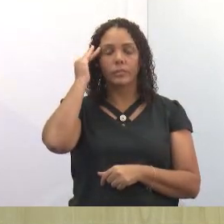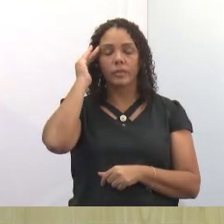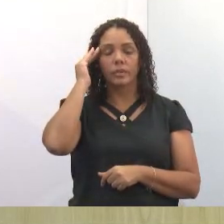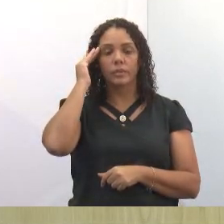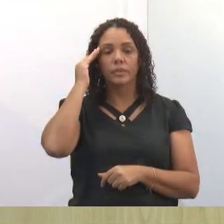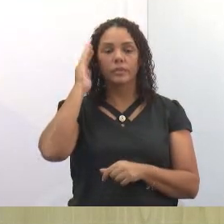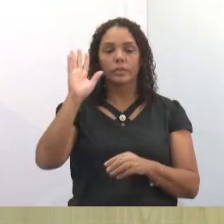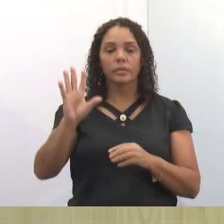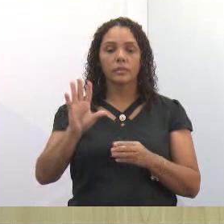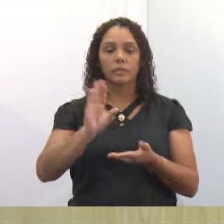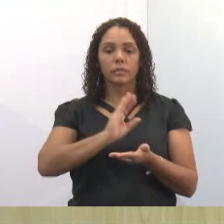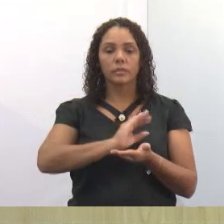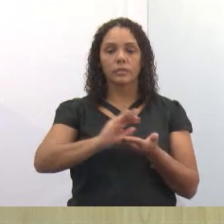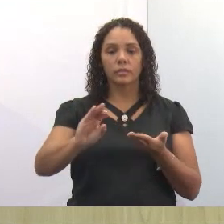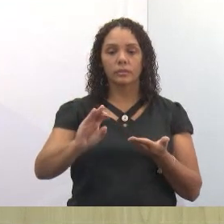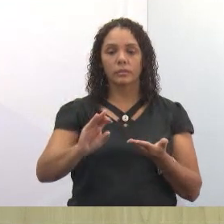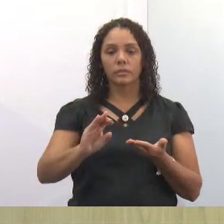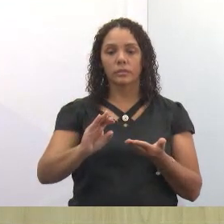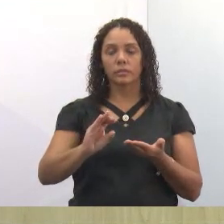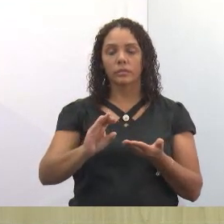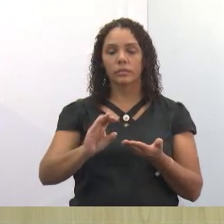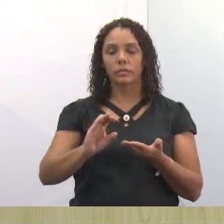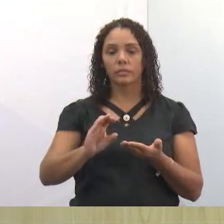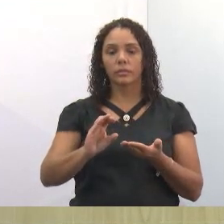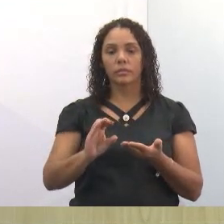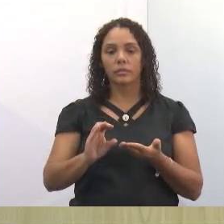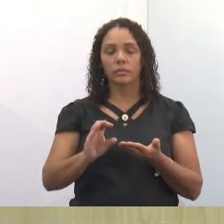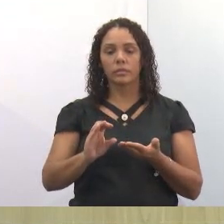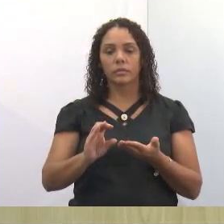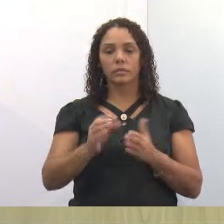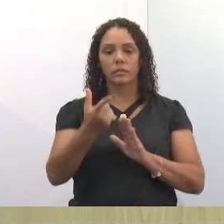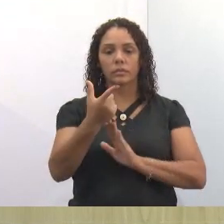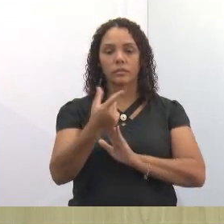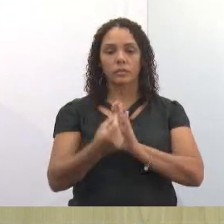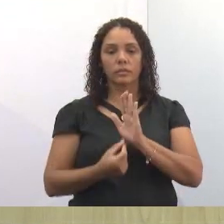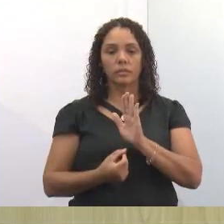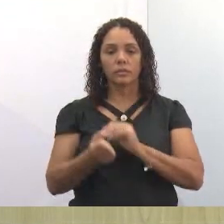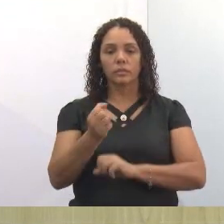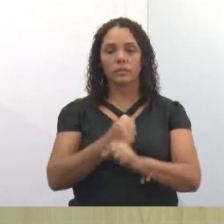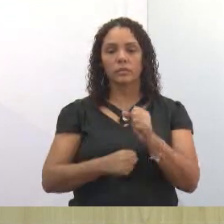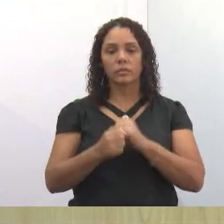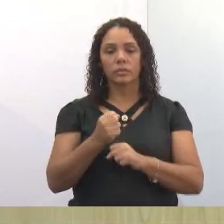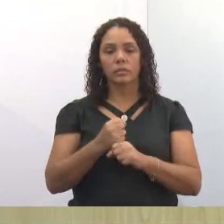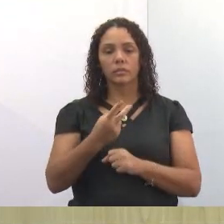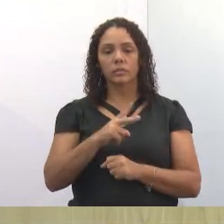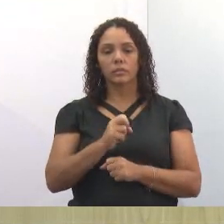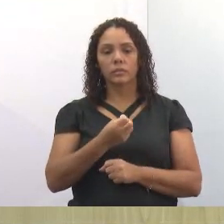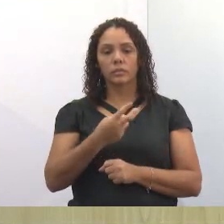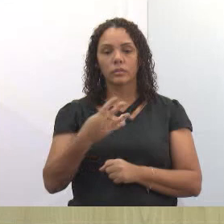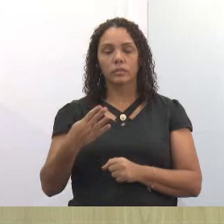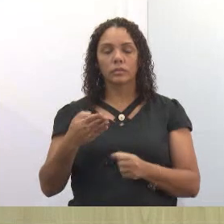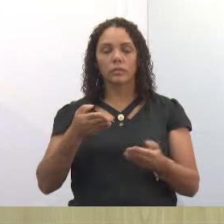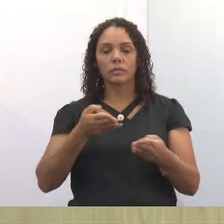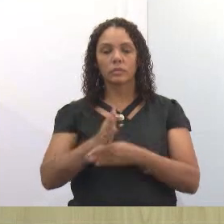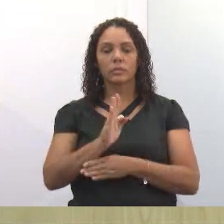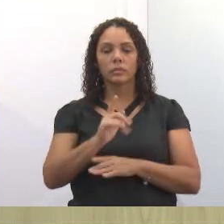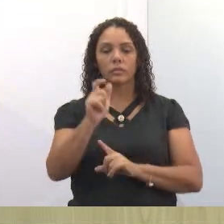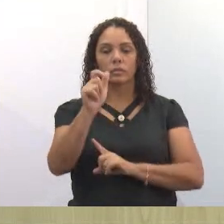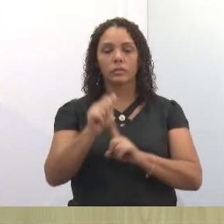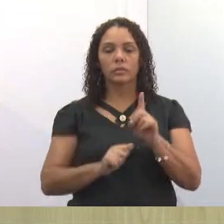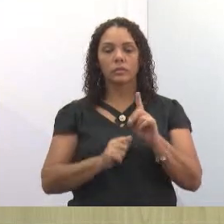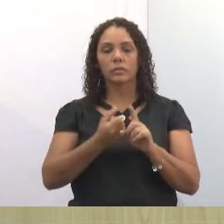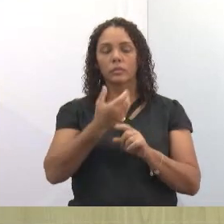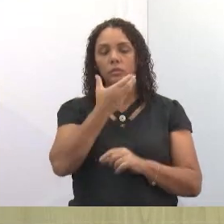caso de emendas impositivas para o orçamento de 2024, foram aprovadas em dezembro